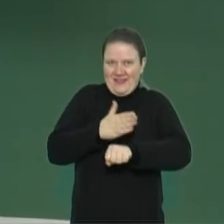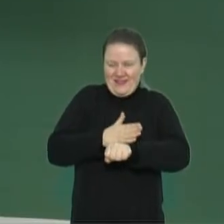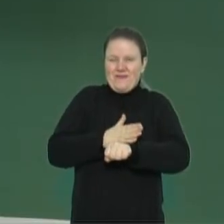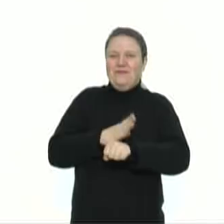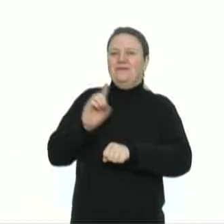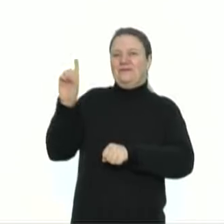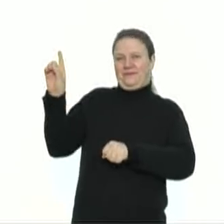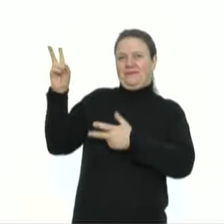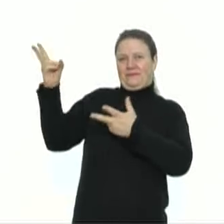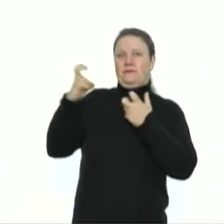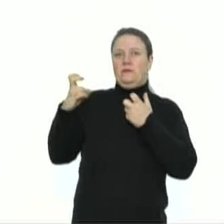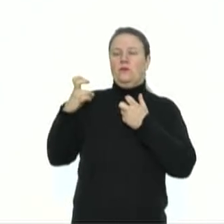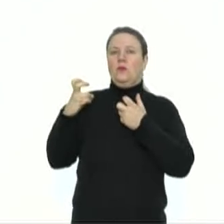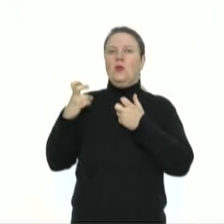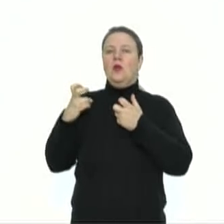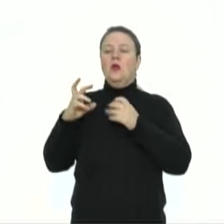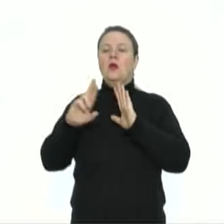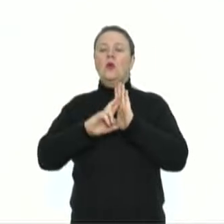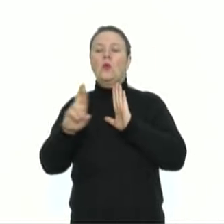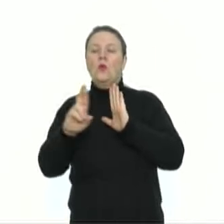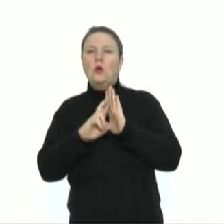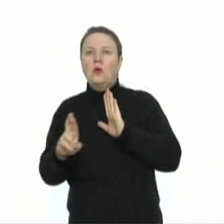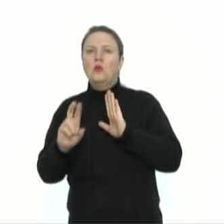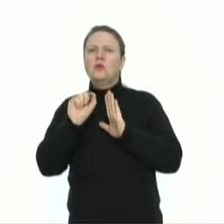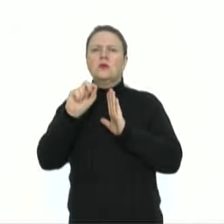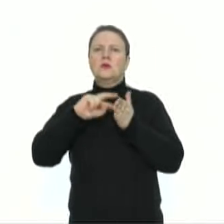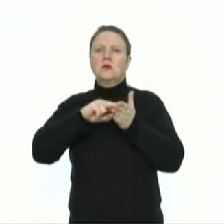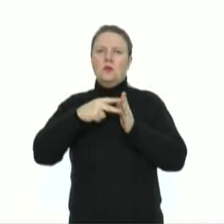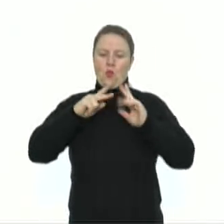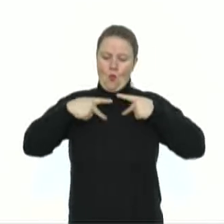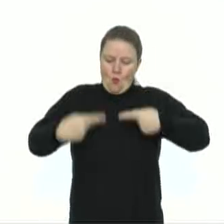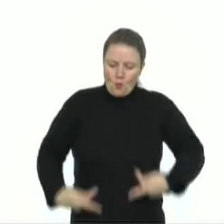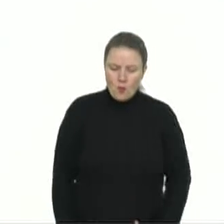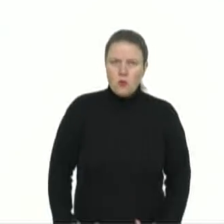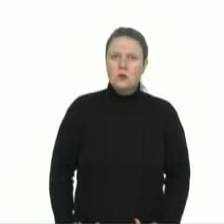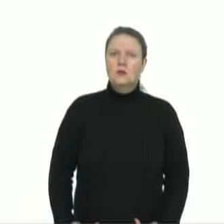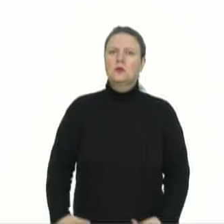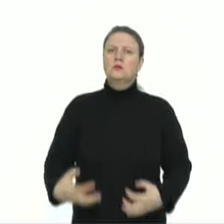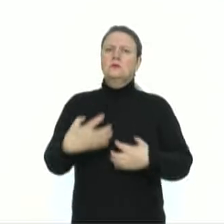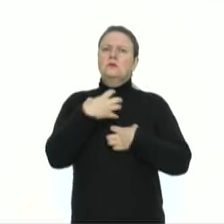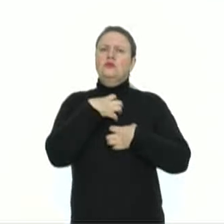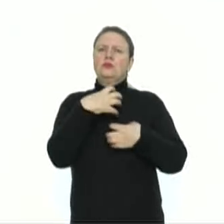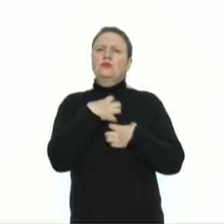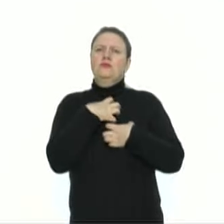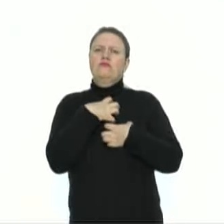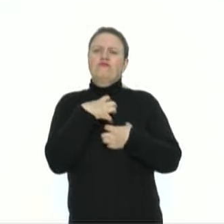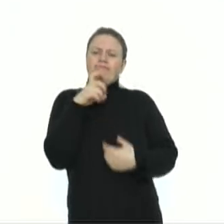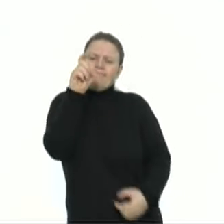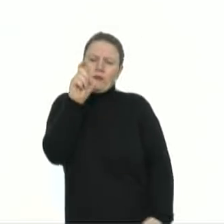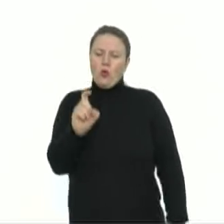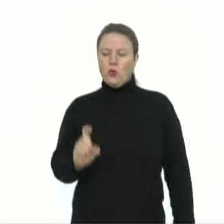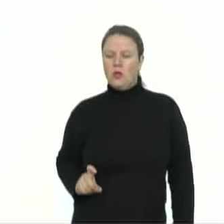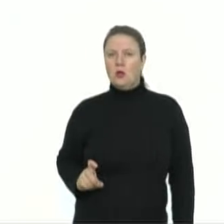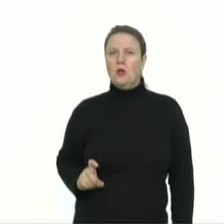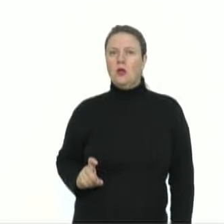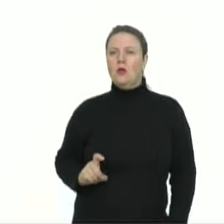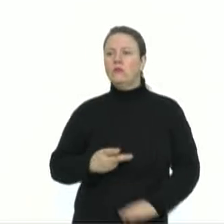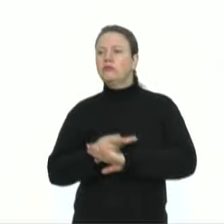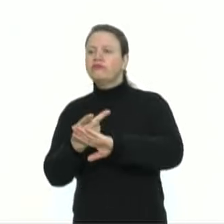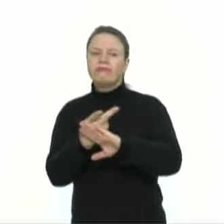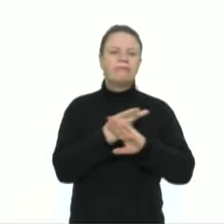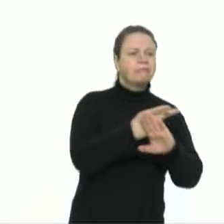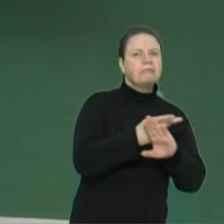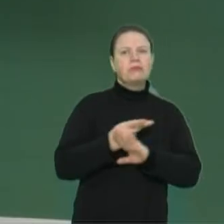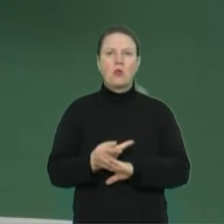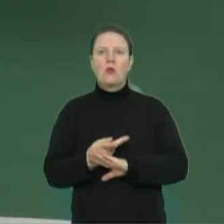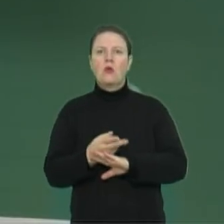tá? Buscando responder o que é o ser humano, o que é o homem, o sentido do ser que procura respostas sobre o mundo,